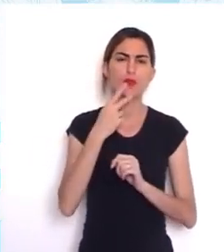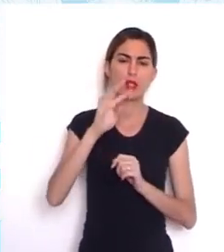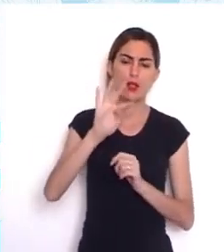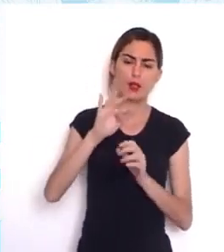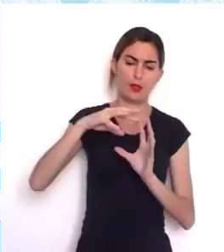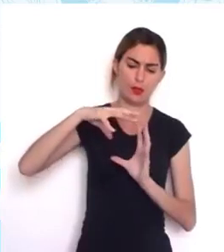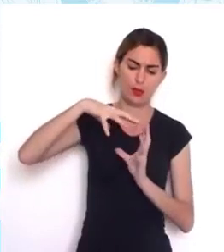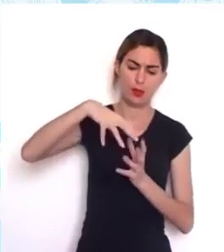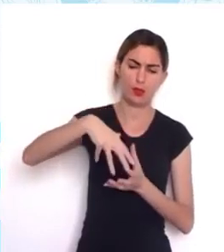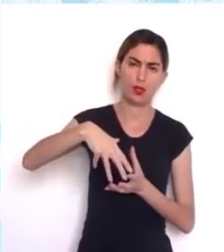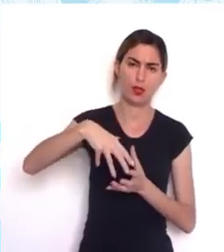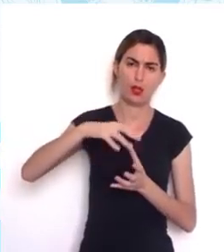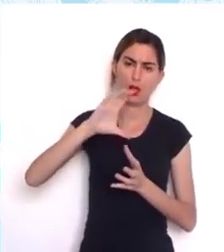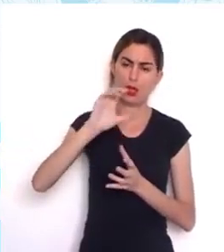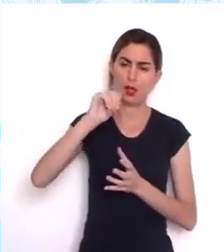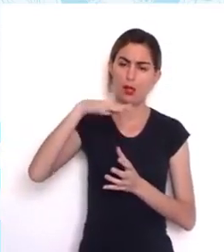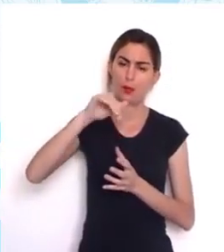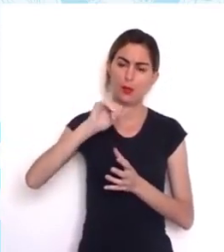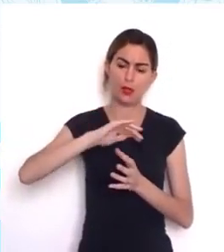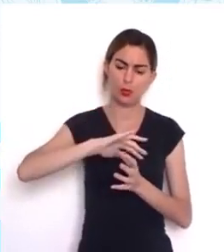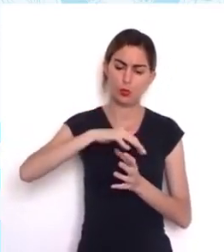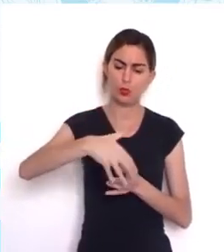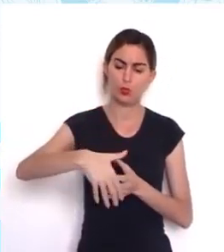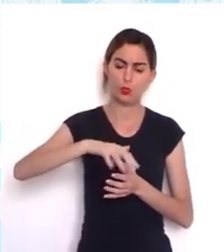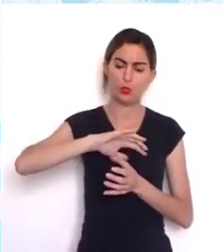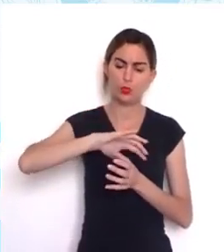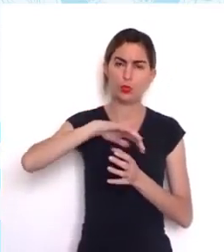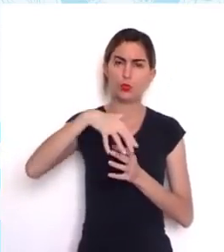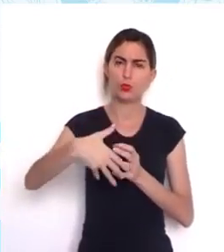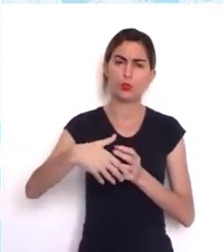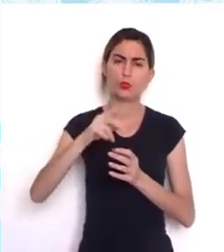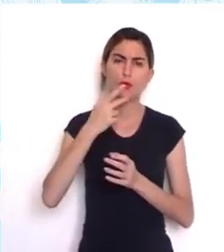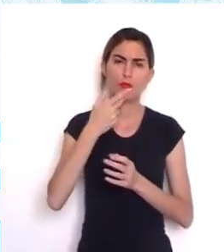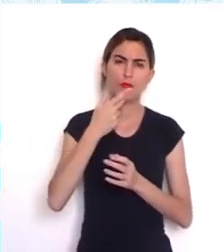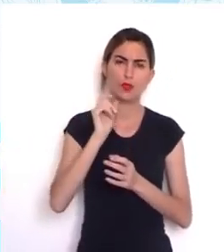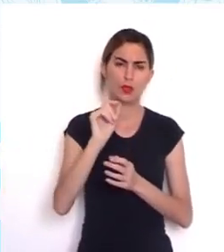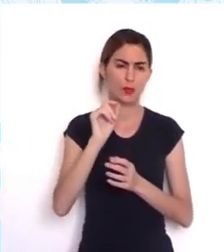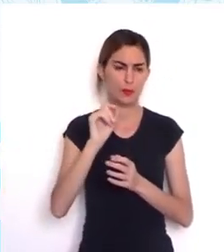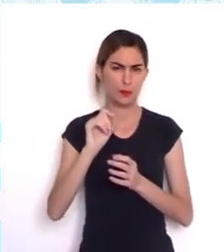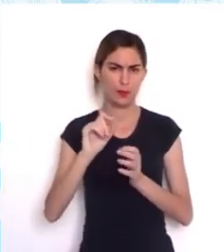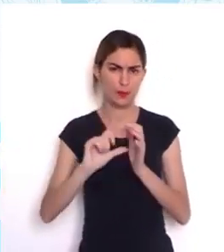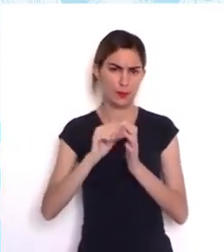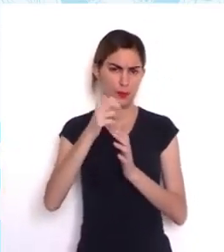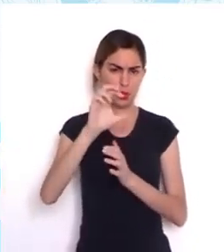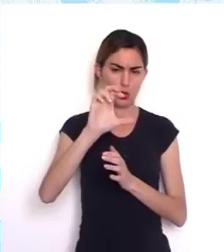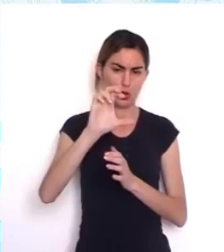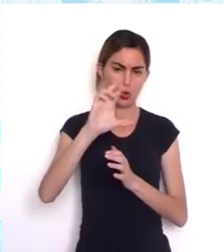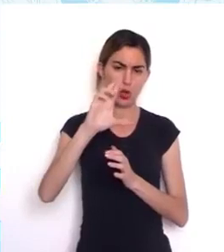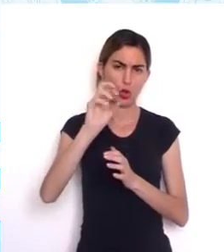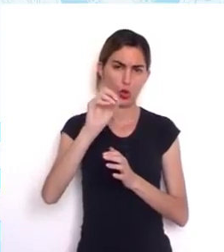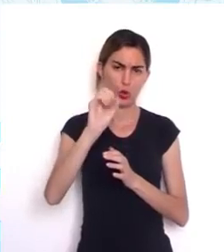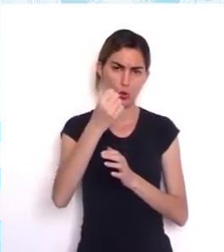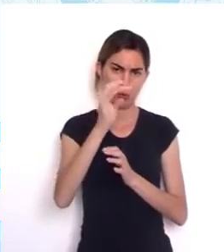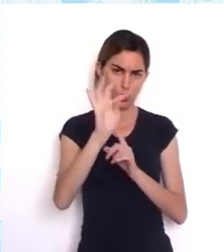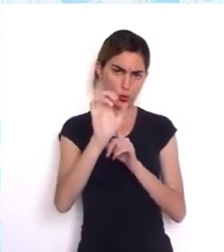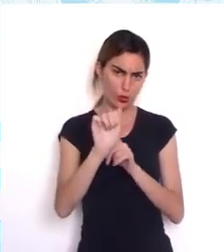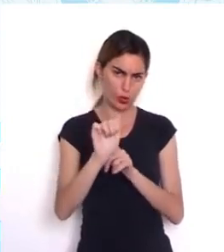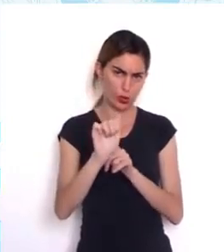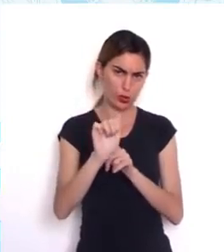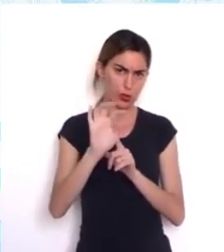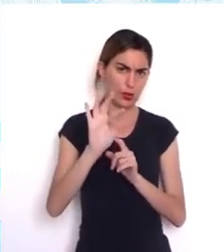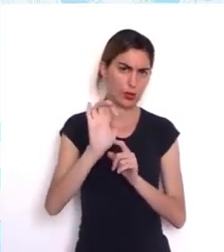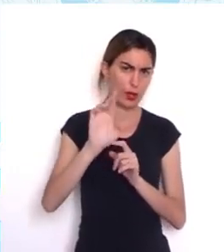se fala da Terra e de suas camadas, vamos começar primeiro falando aí sobre a crosta